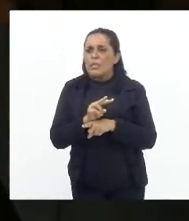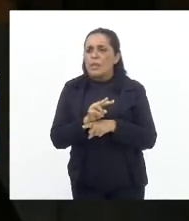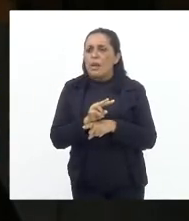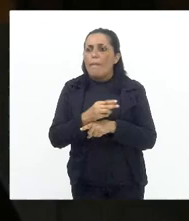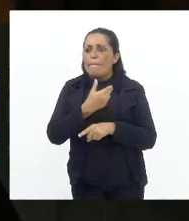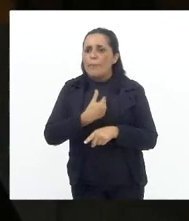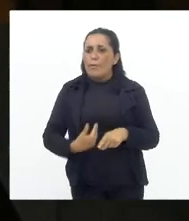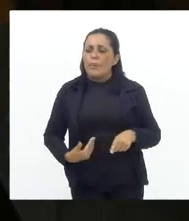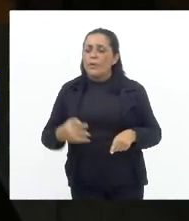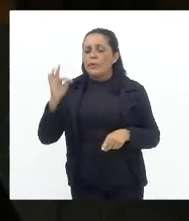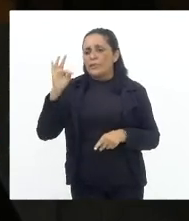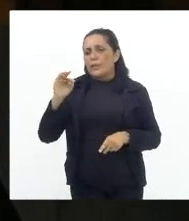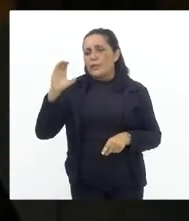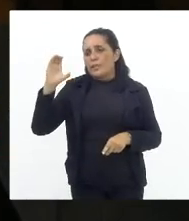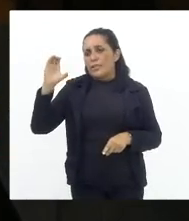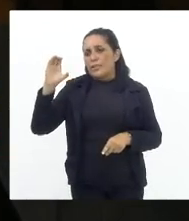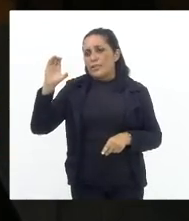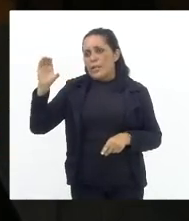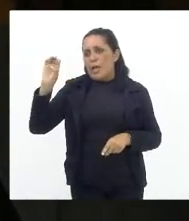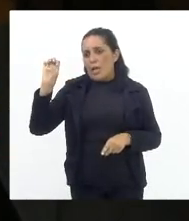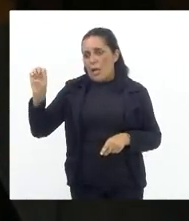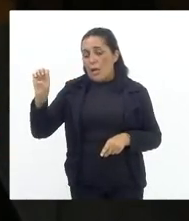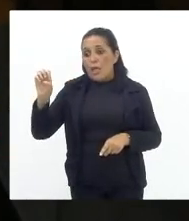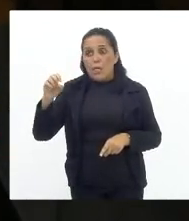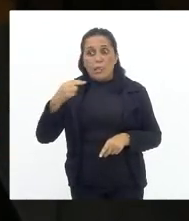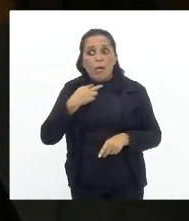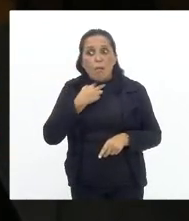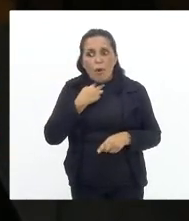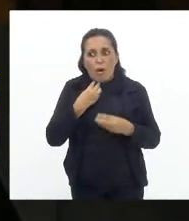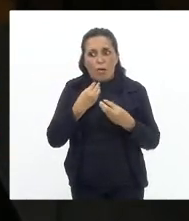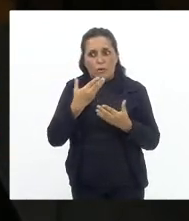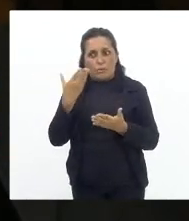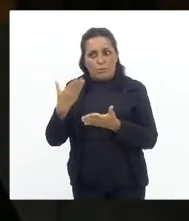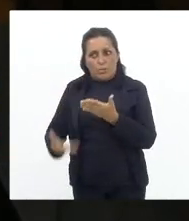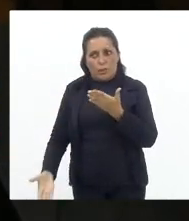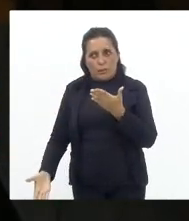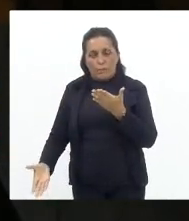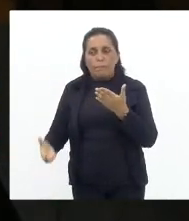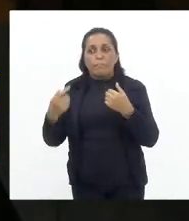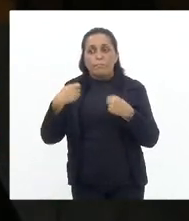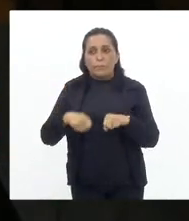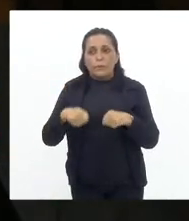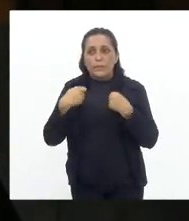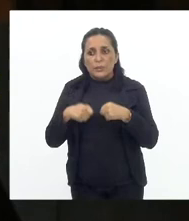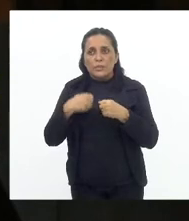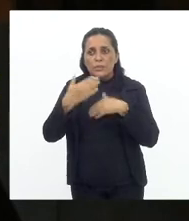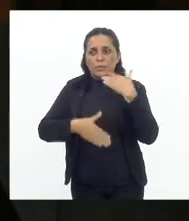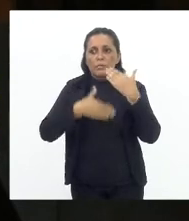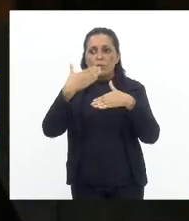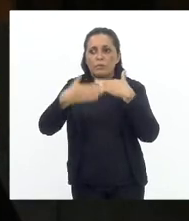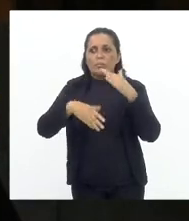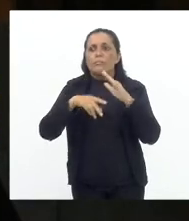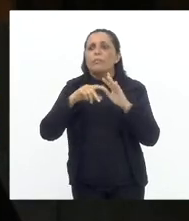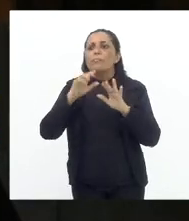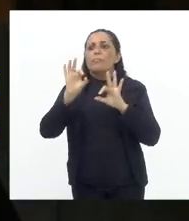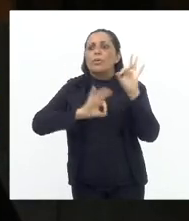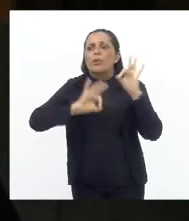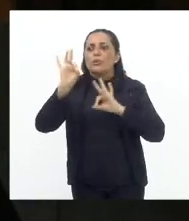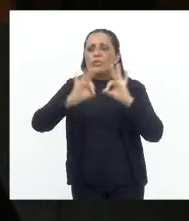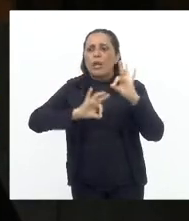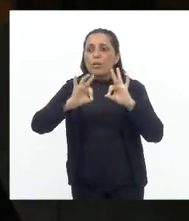TC e é muito importante que a gente não perca de vista para o estado do Rio de Janeiro se desenvolver voltaram tem um projeto desenvolvimento